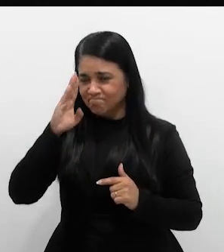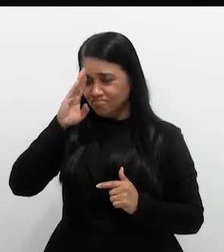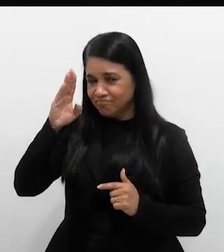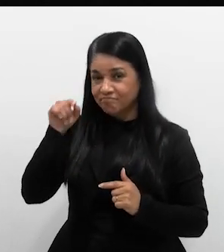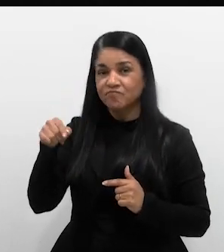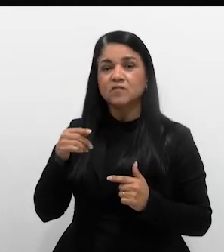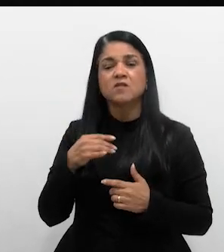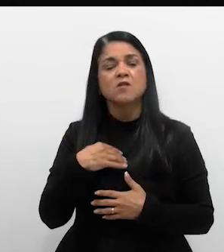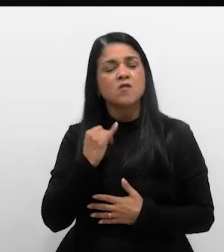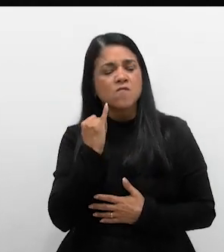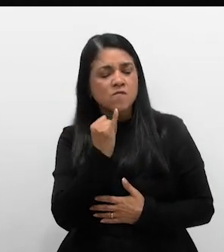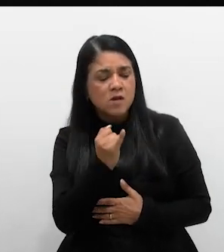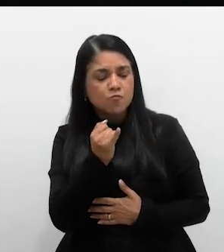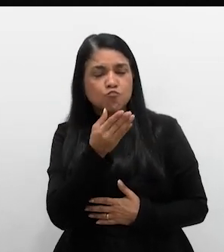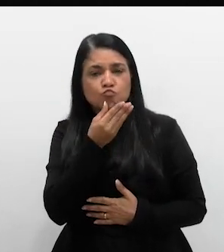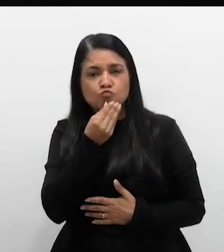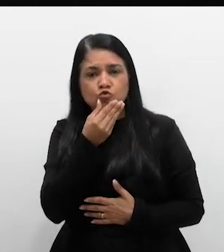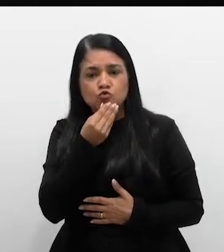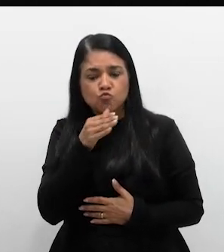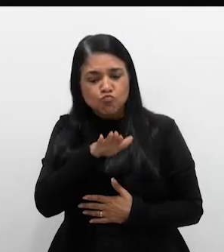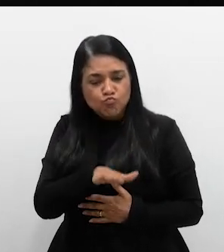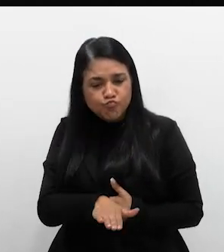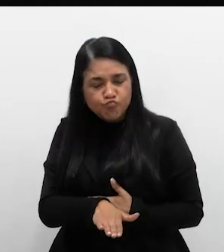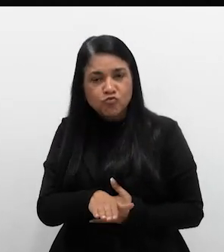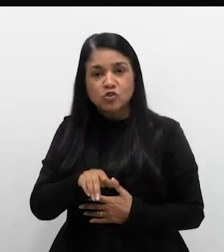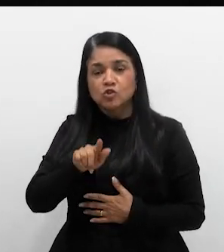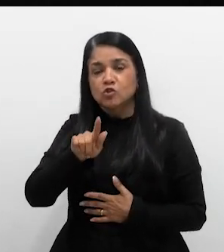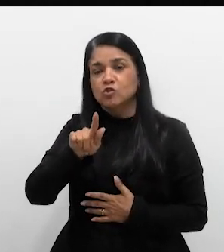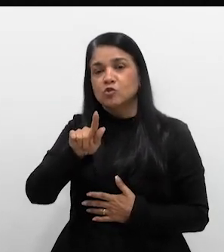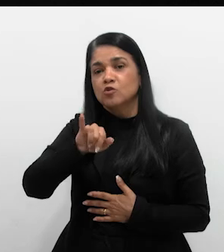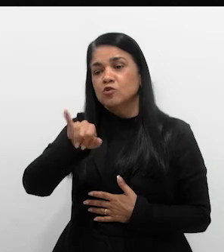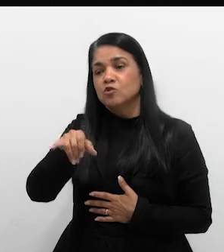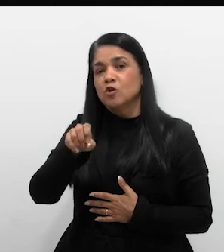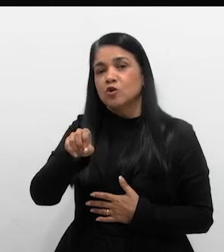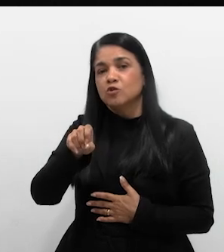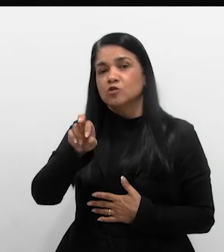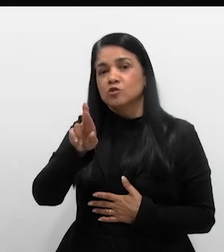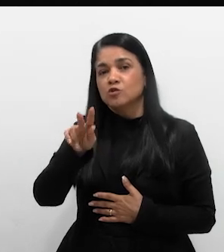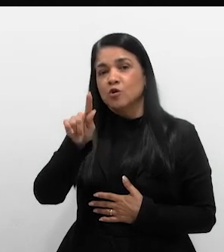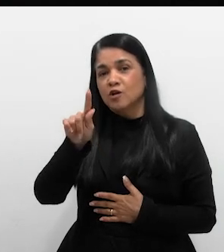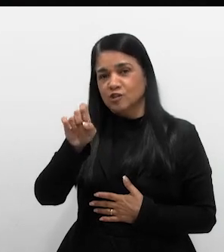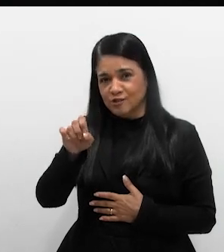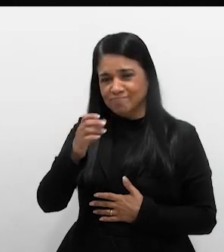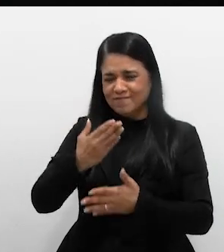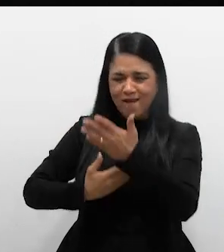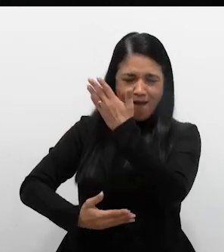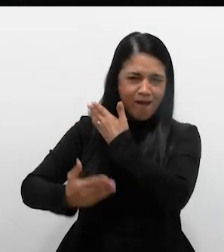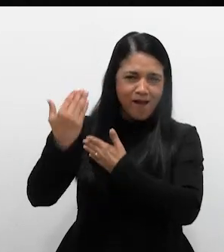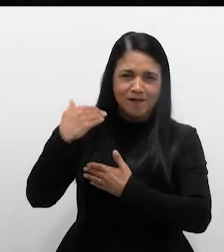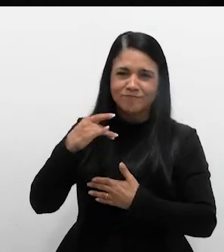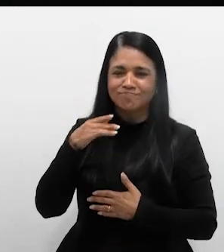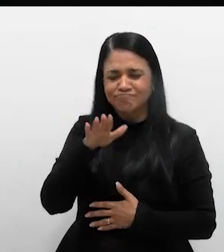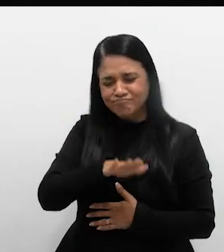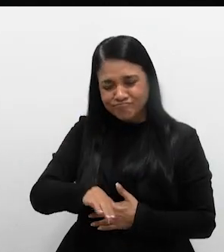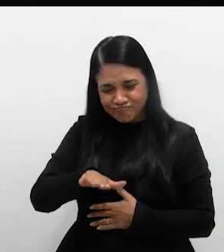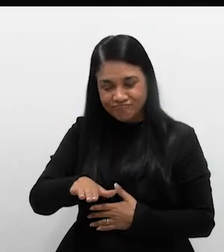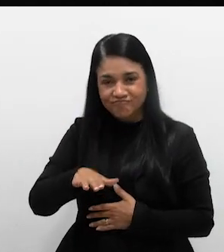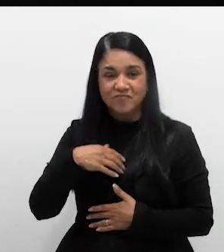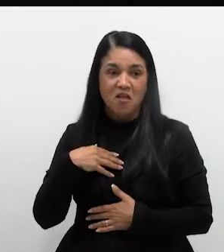que o Jorge de hoje diria para o menino Jorge lá no barracão do teu pai? Nossa, ele